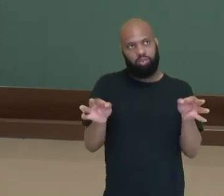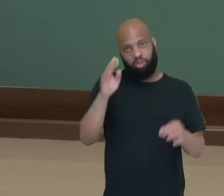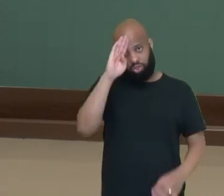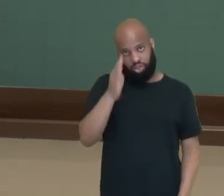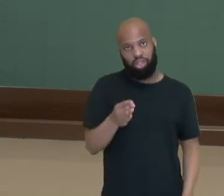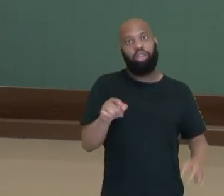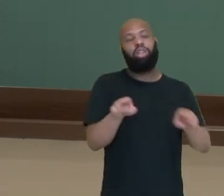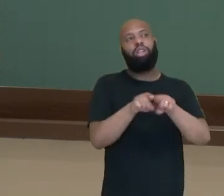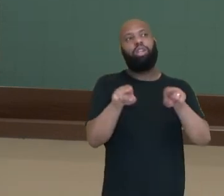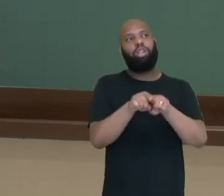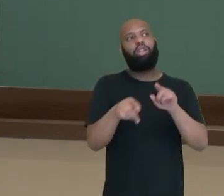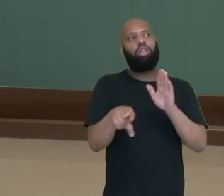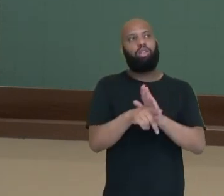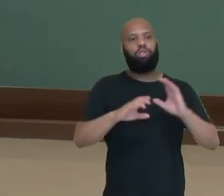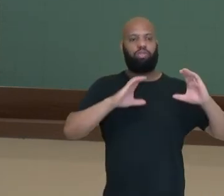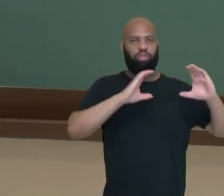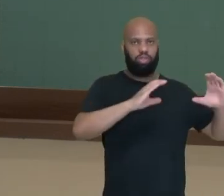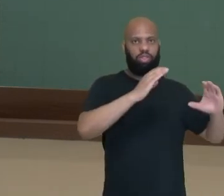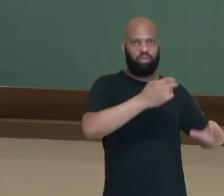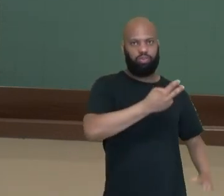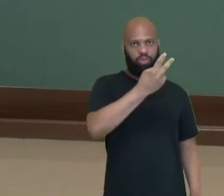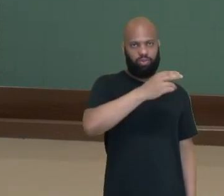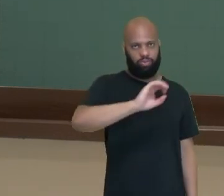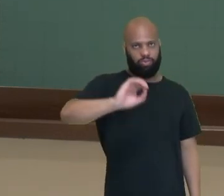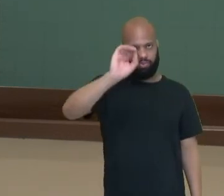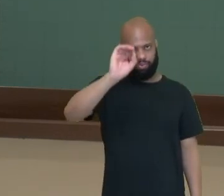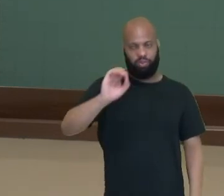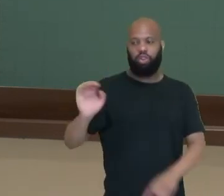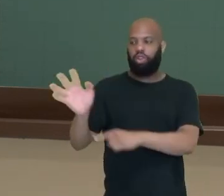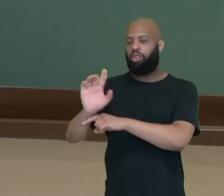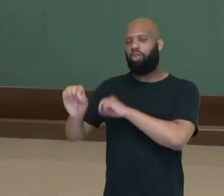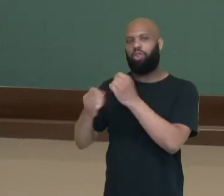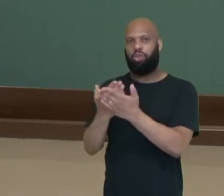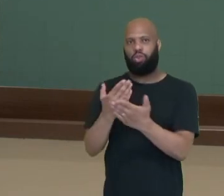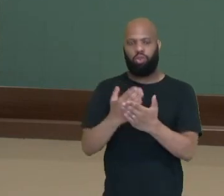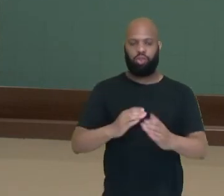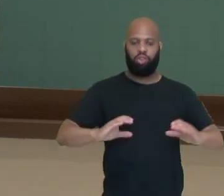direta da função quadrática. Nesse vídeo, nós